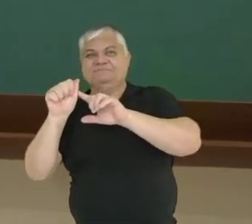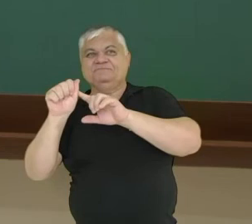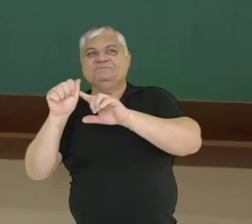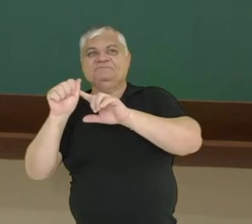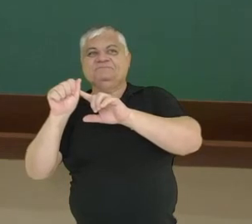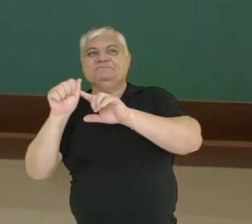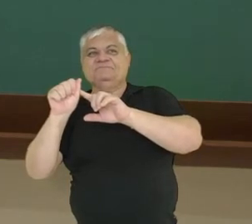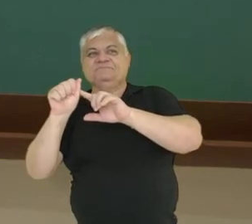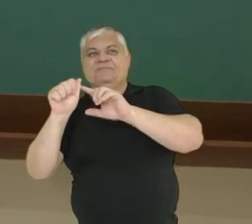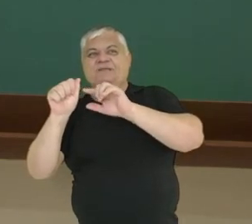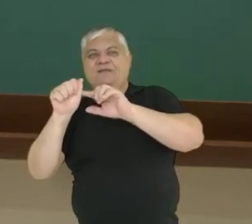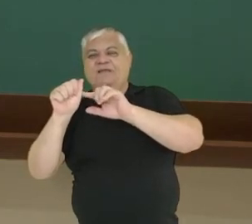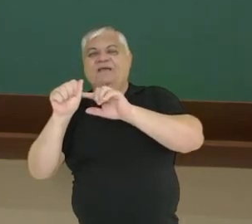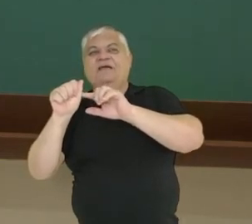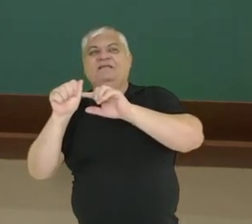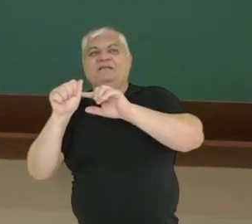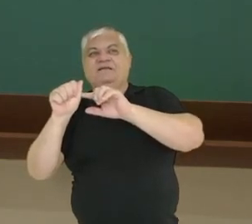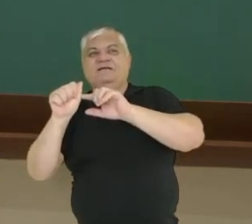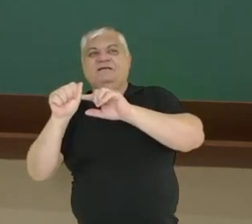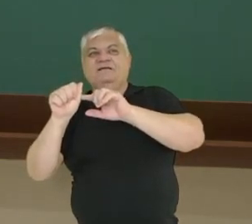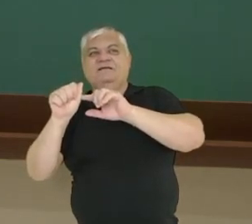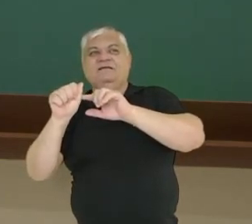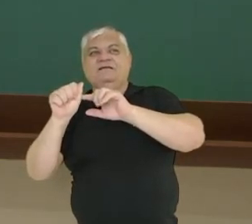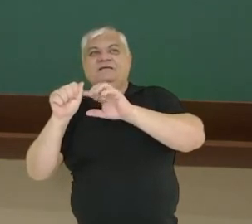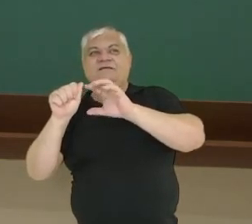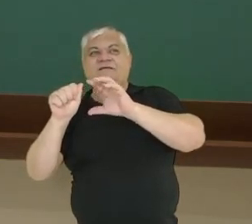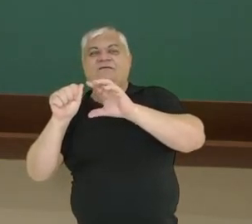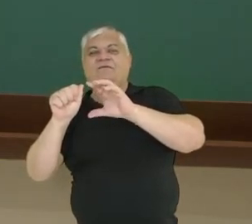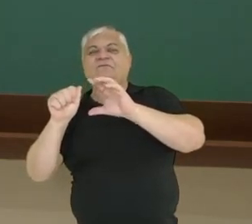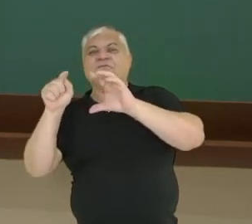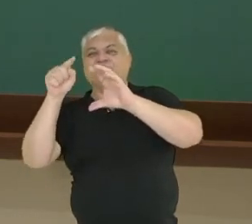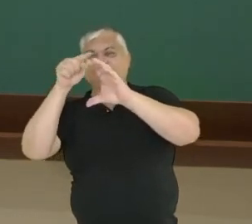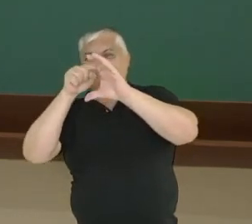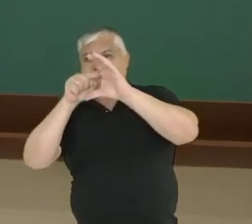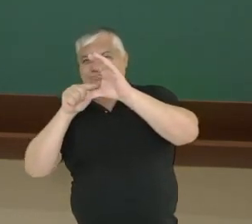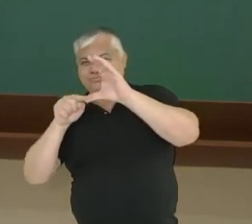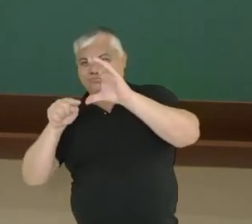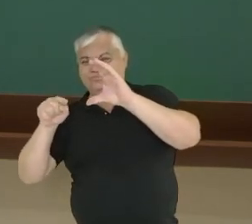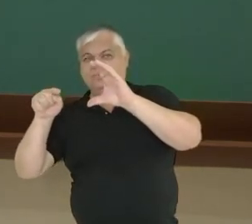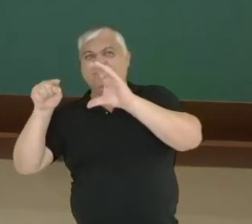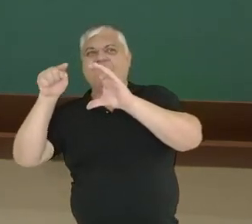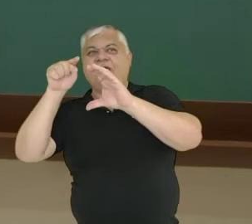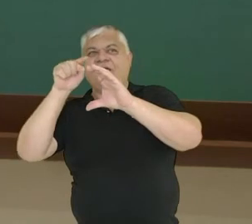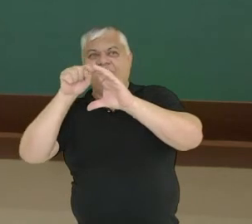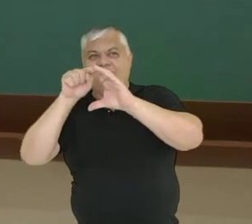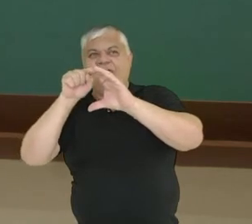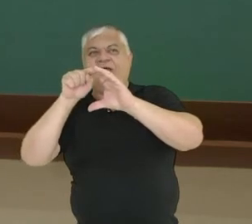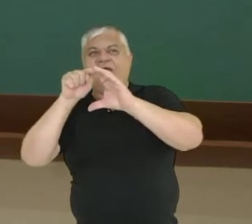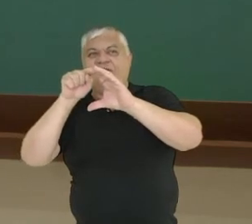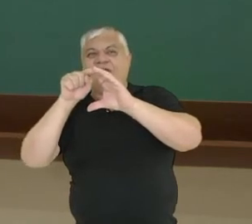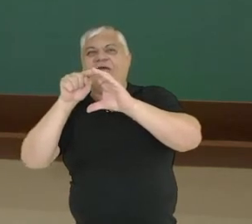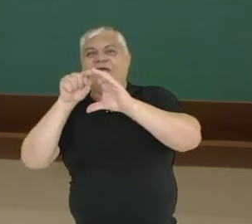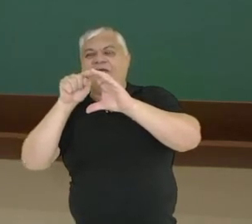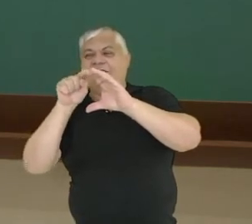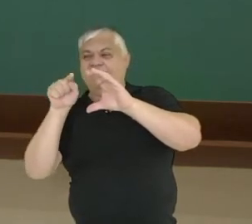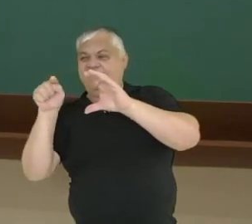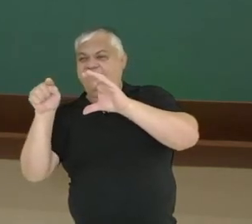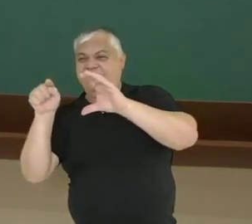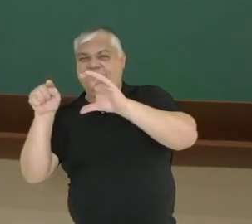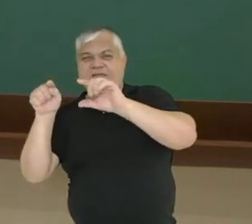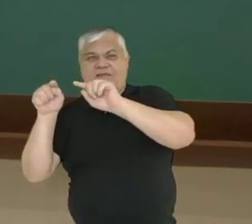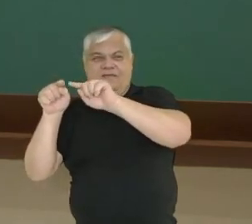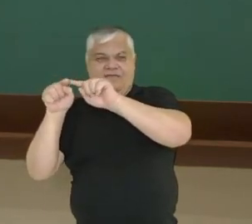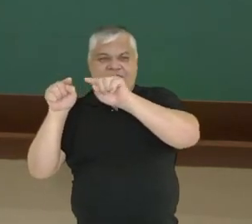com o centro e A, você vai descrever uma circunferência de raio AO,